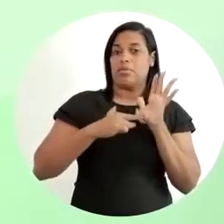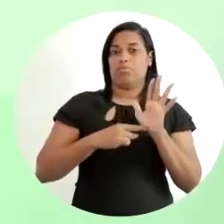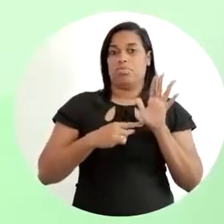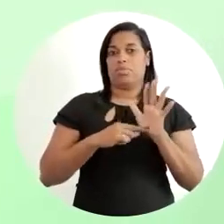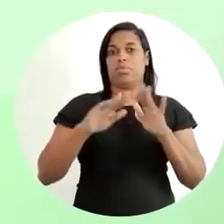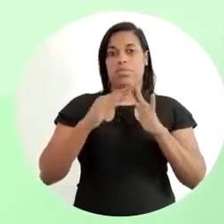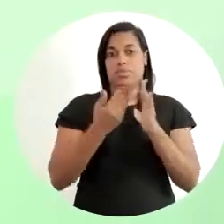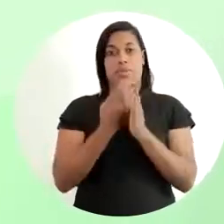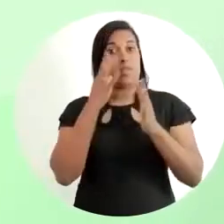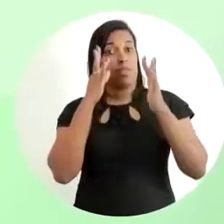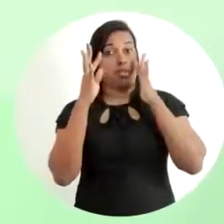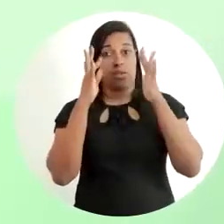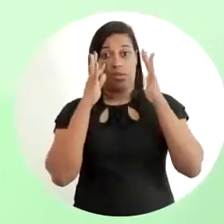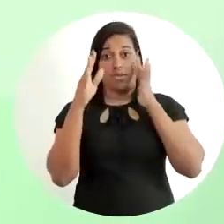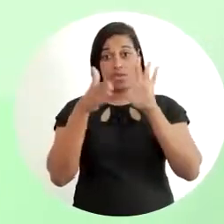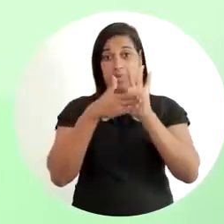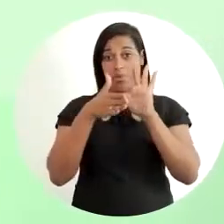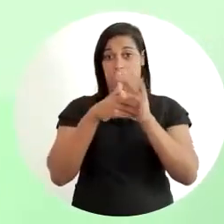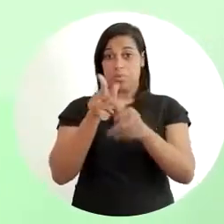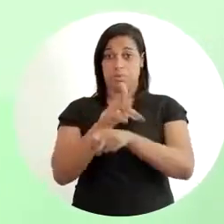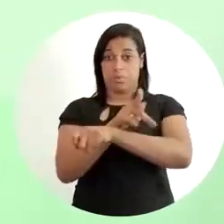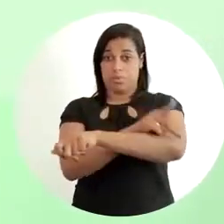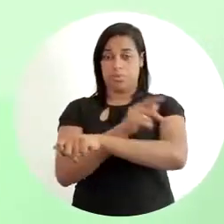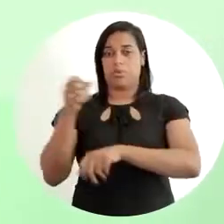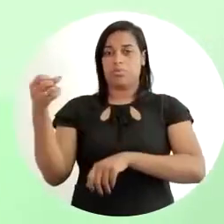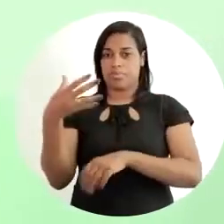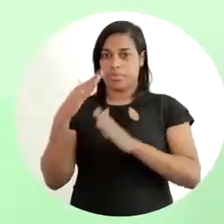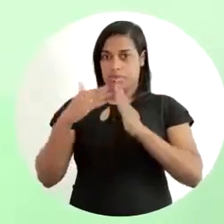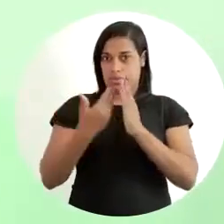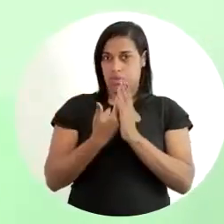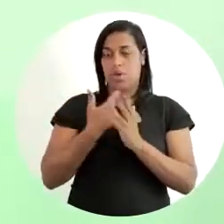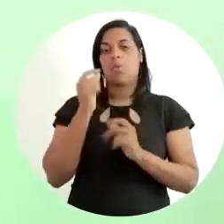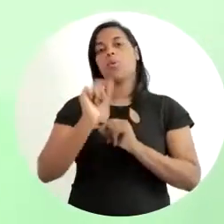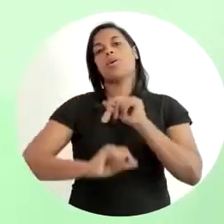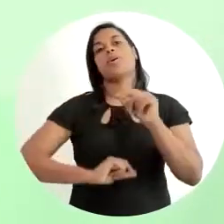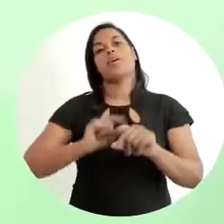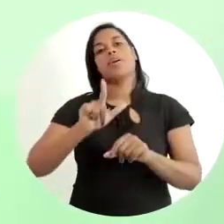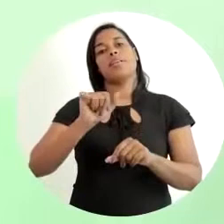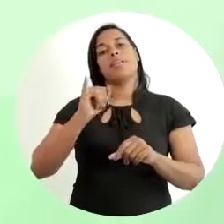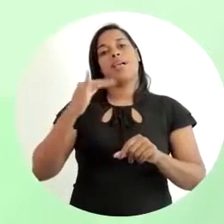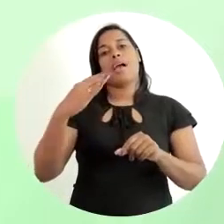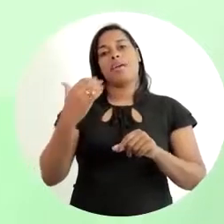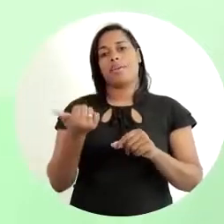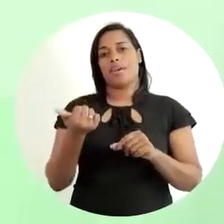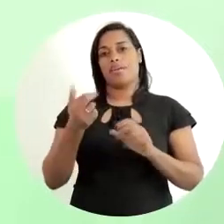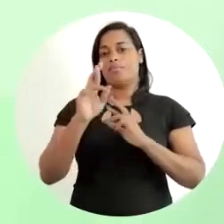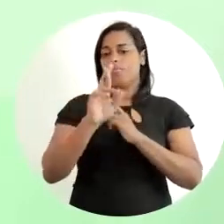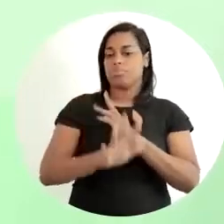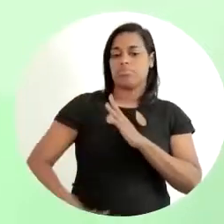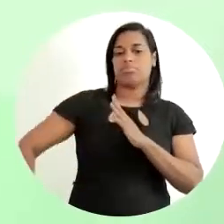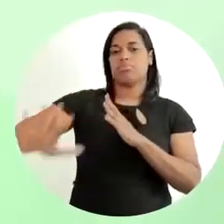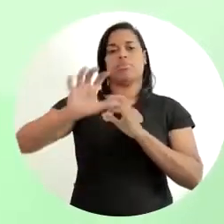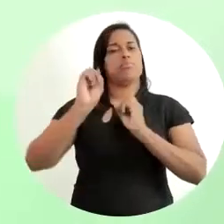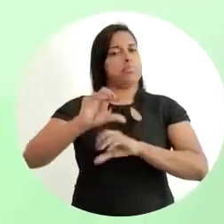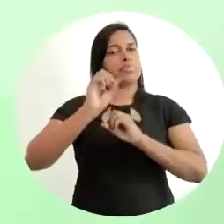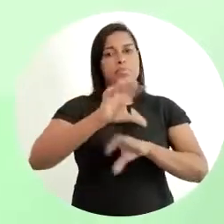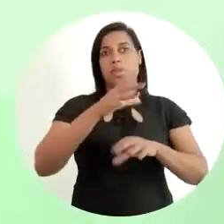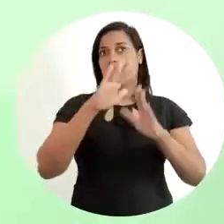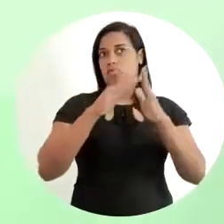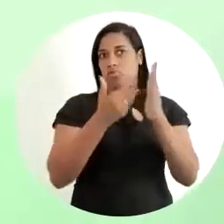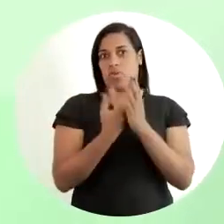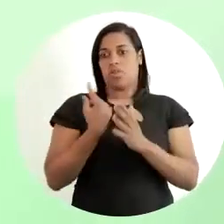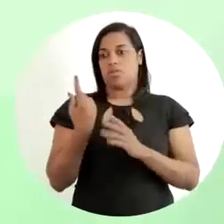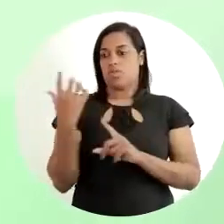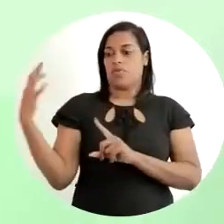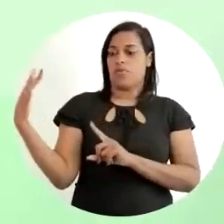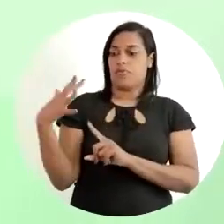presentes na composição da teoria, da proposta pedagógica da escola nova, era que a escola fosse laica, por entender que a escola